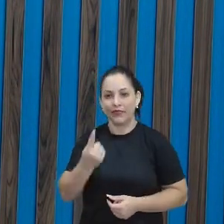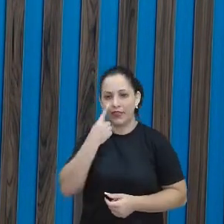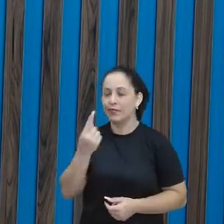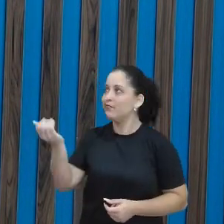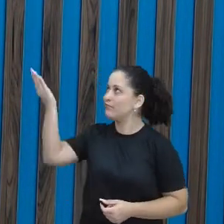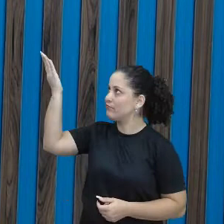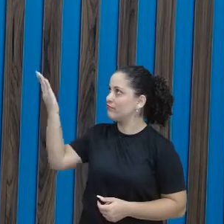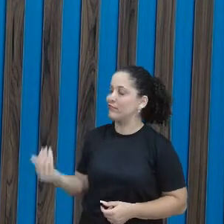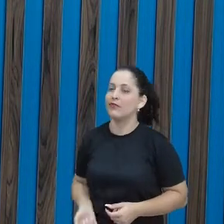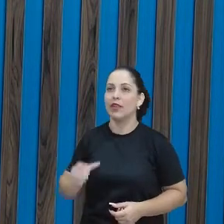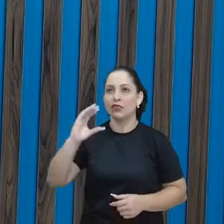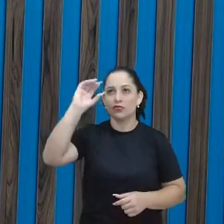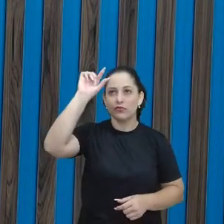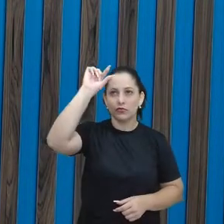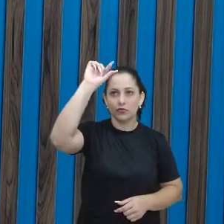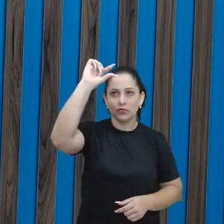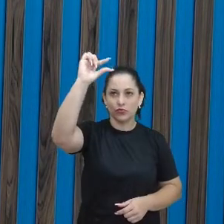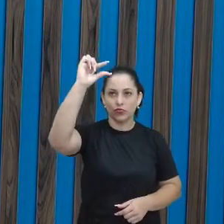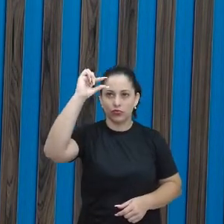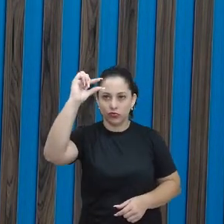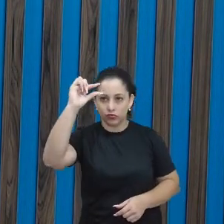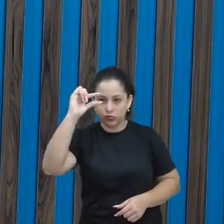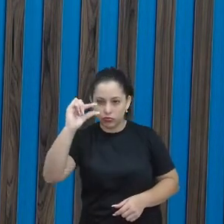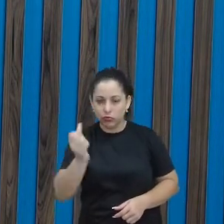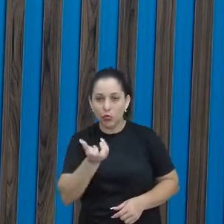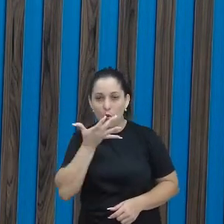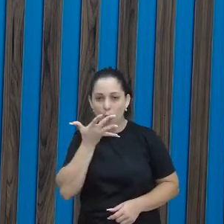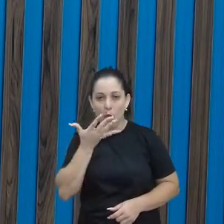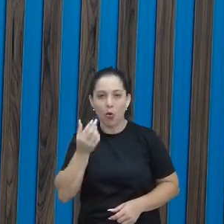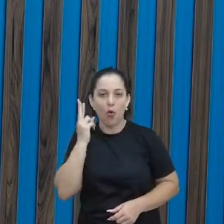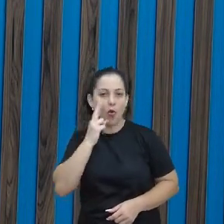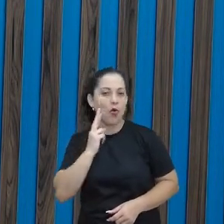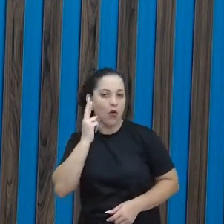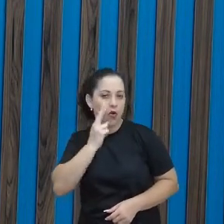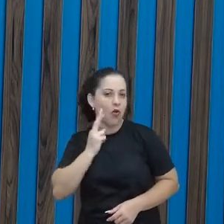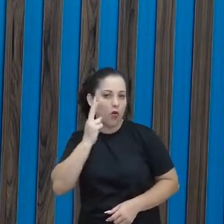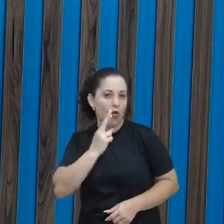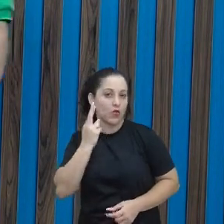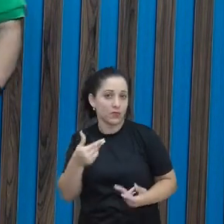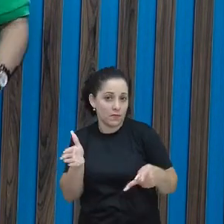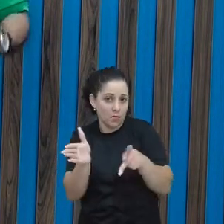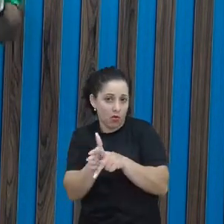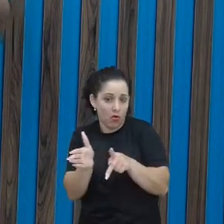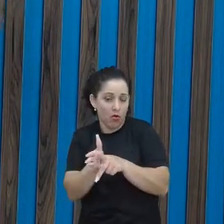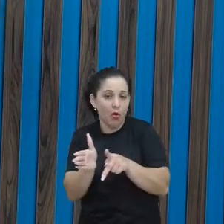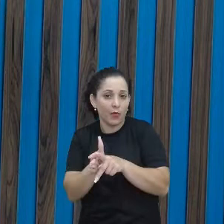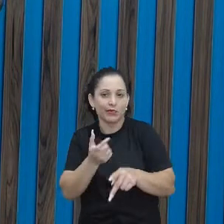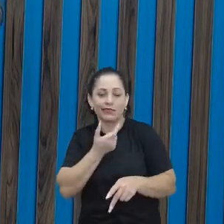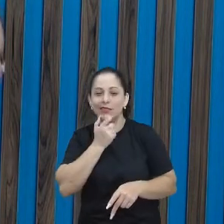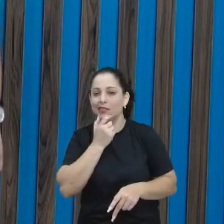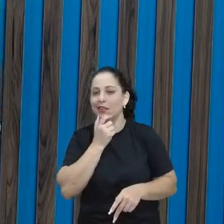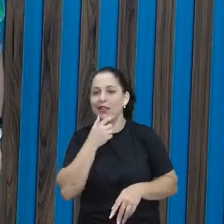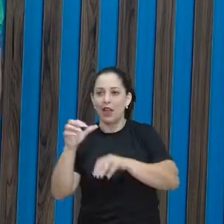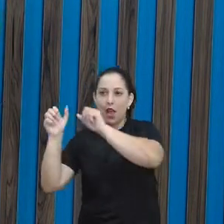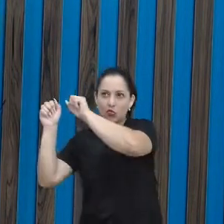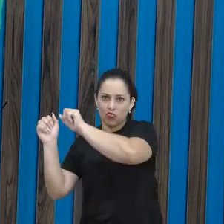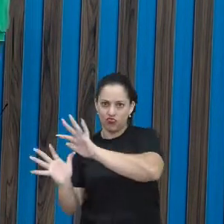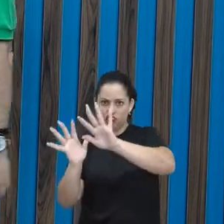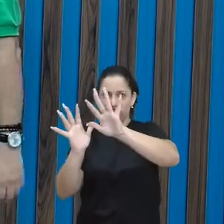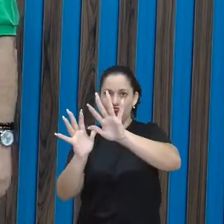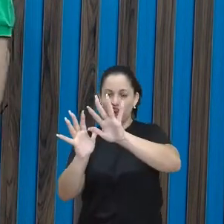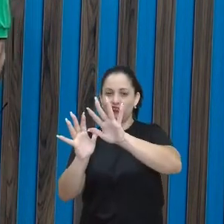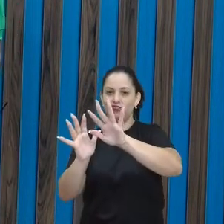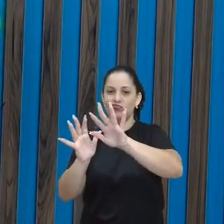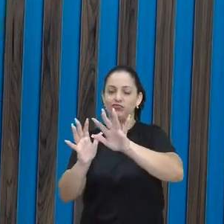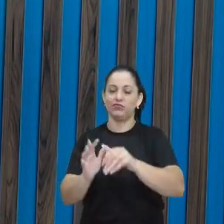em rosa, né, que a gente tem aqui, são as áreas de dominação do Reino Unido, ou seja, da Inglaterra. Então a Inglaterra ela